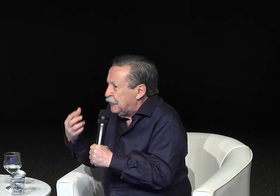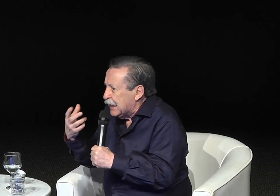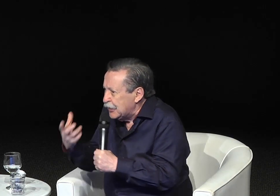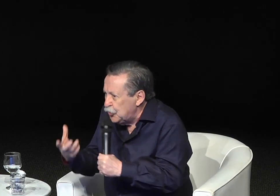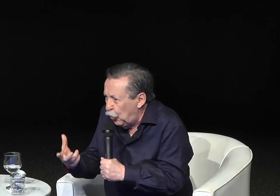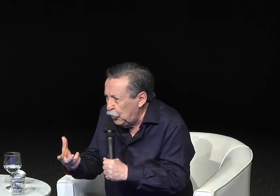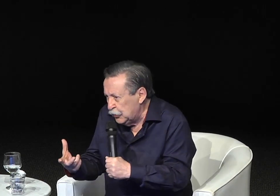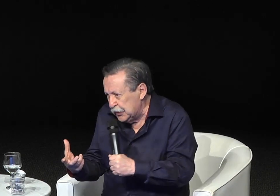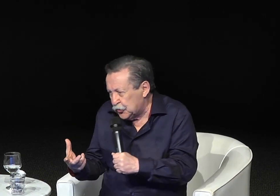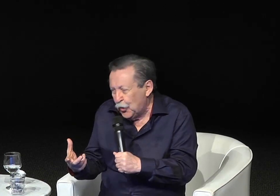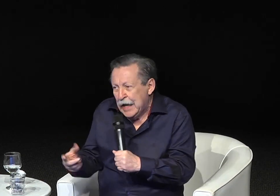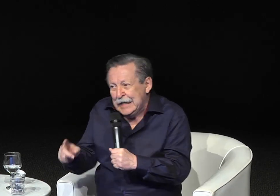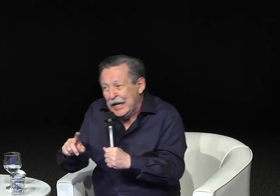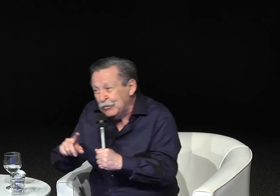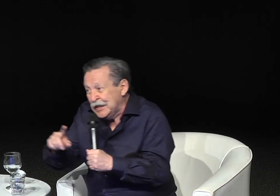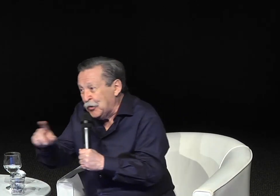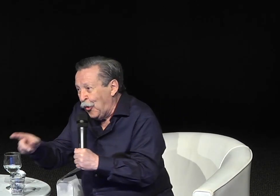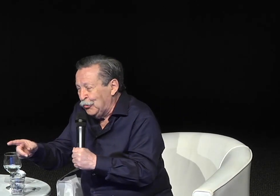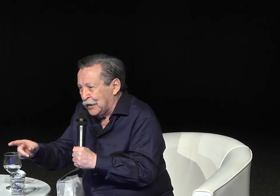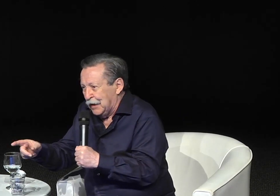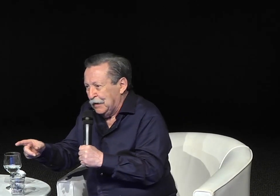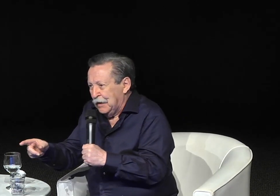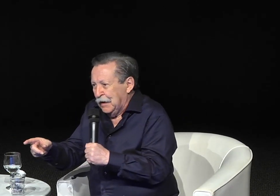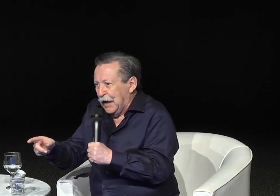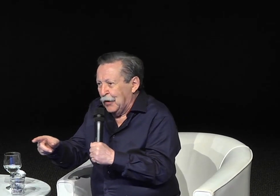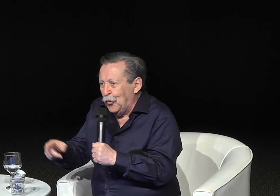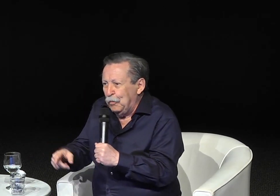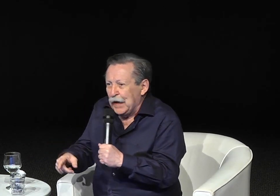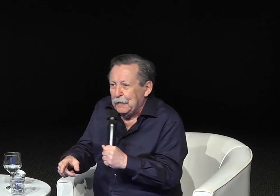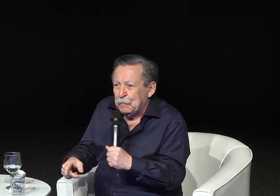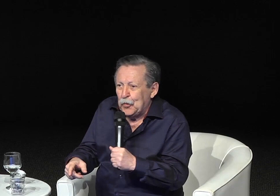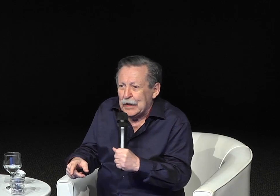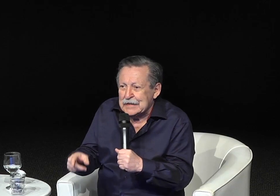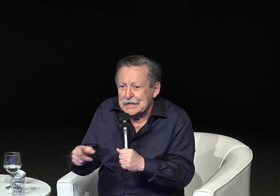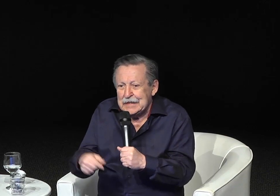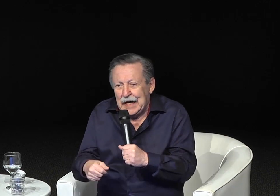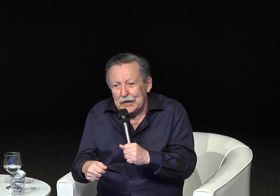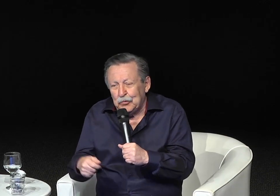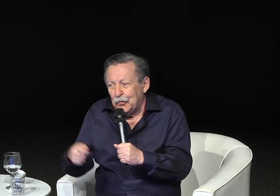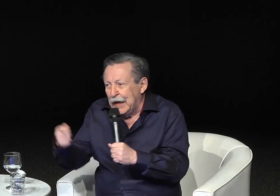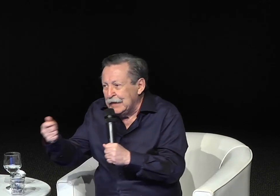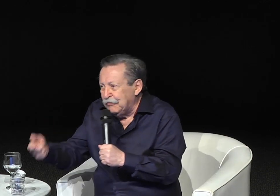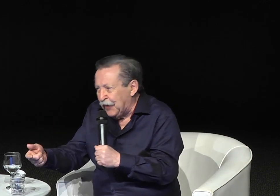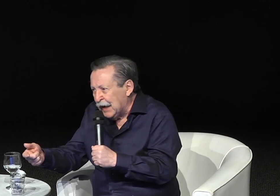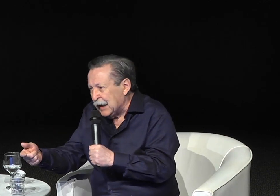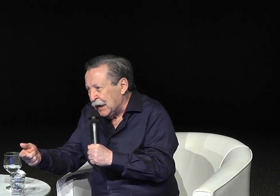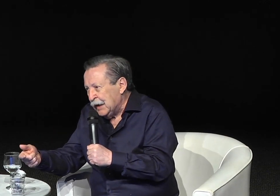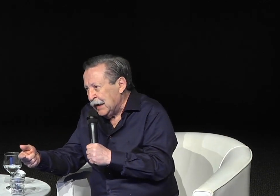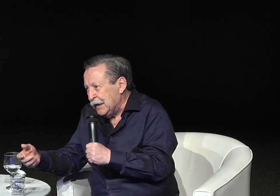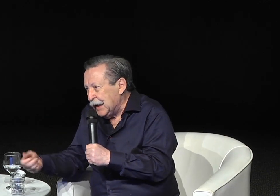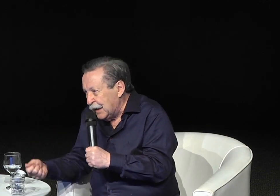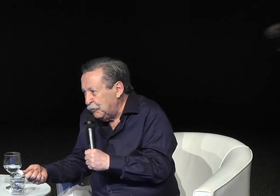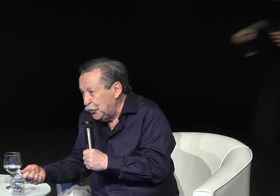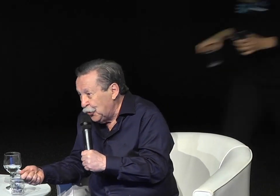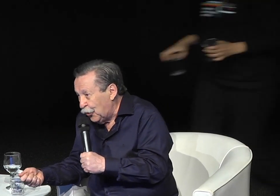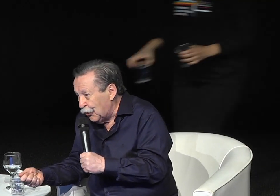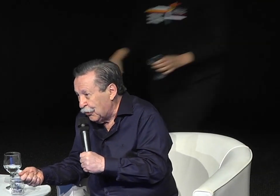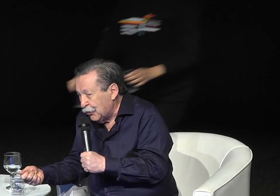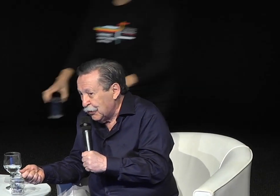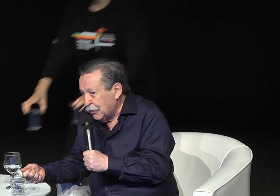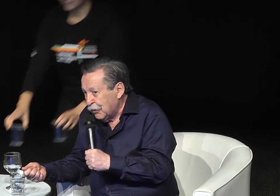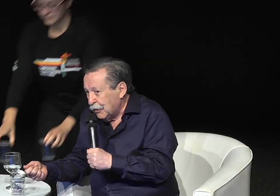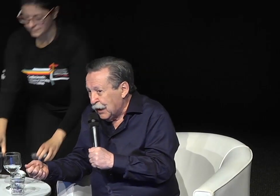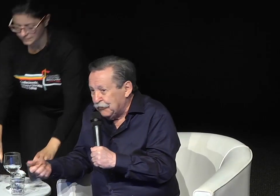precisamos ficar de olho nisso, não ser contra. A culpa do assassinato não é da faca, é de quem a